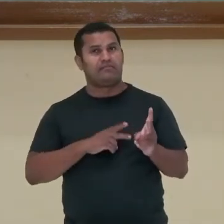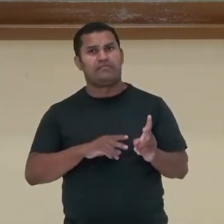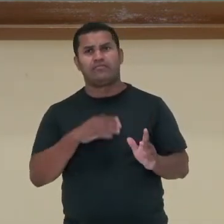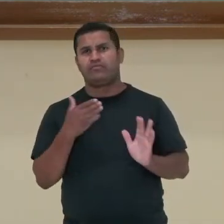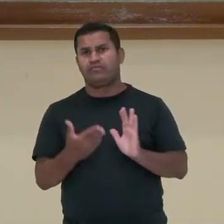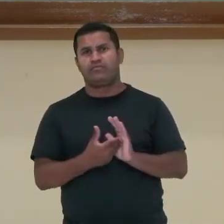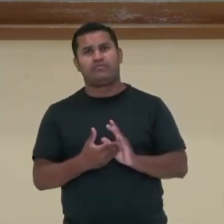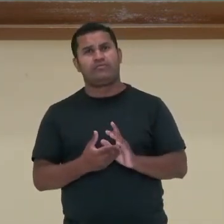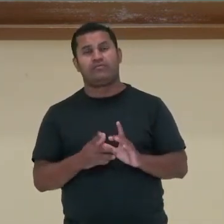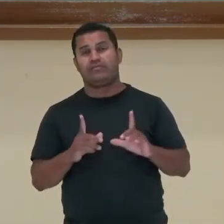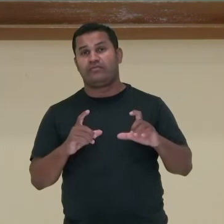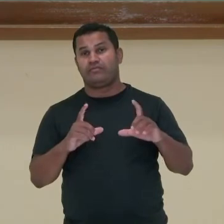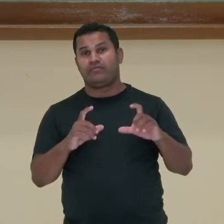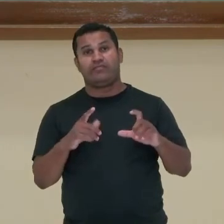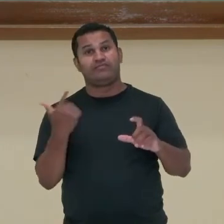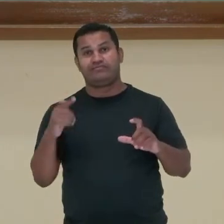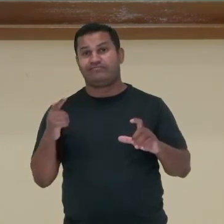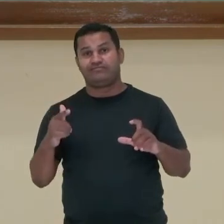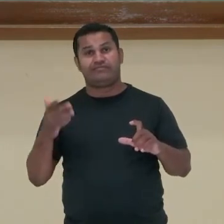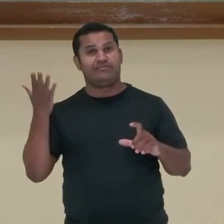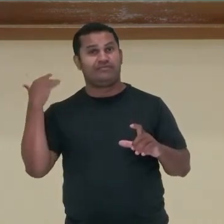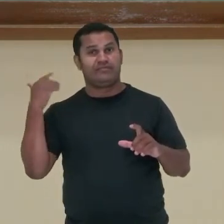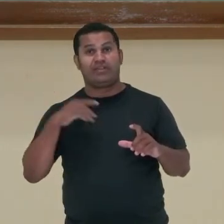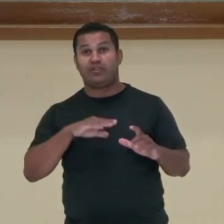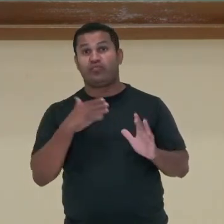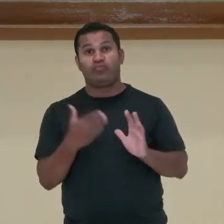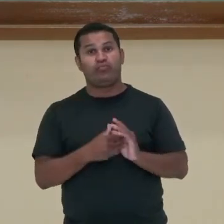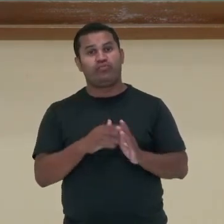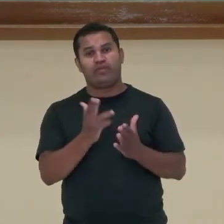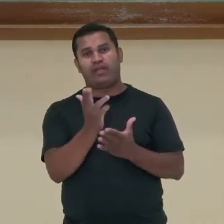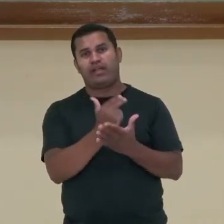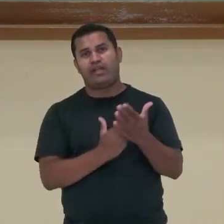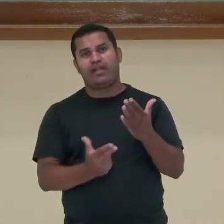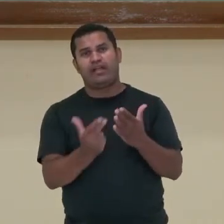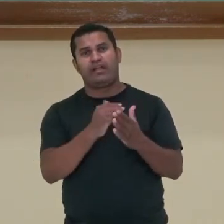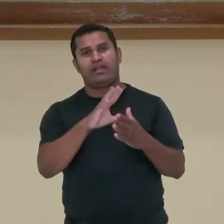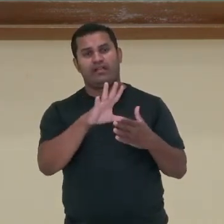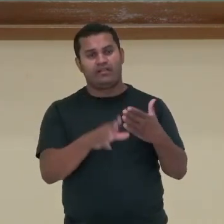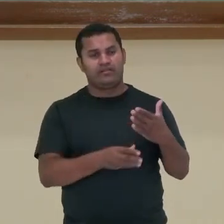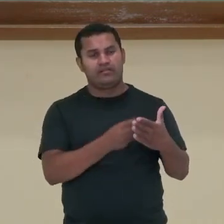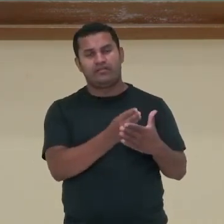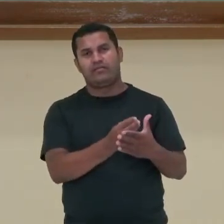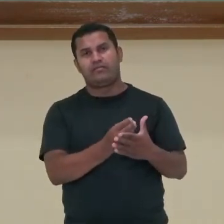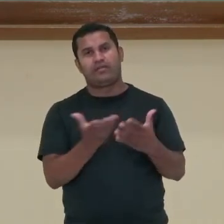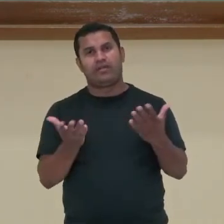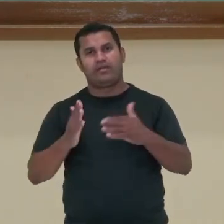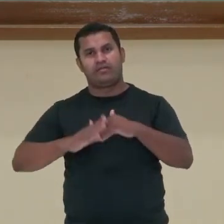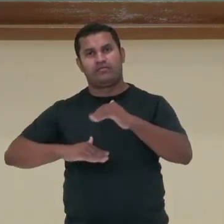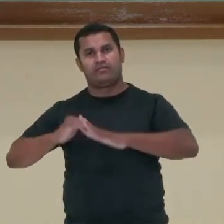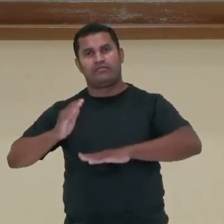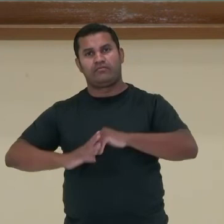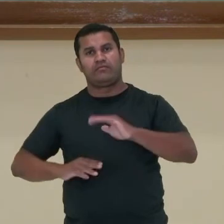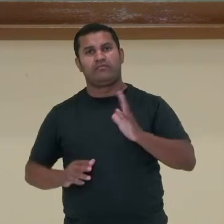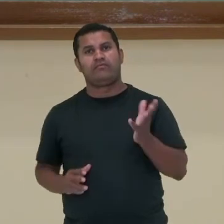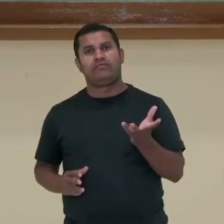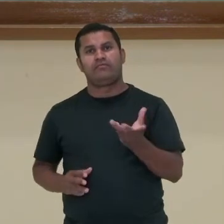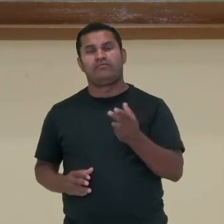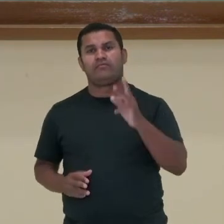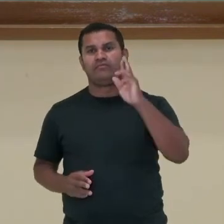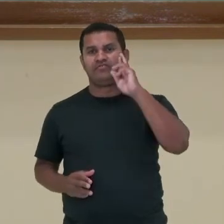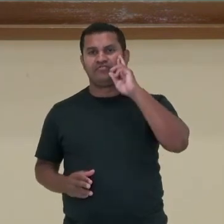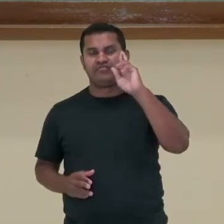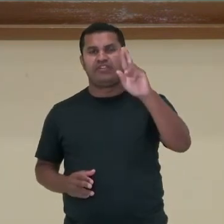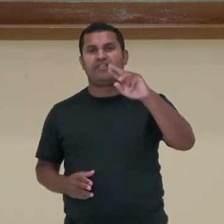dos artistas. Então isso vai ser feito através dos artistas, que eles não são mais considerados artesãos, mas são considerados mestres.